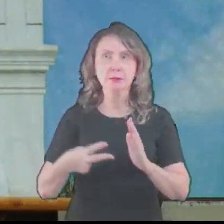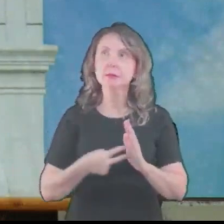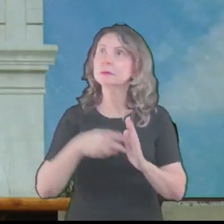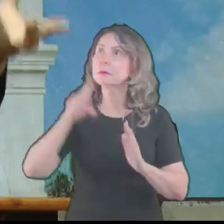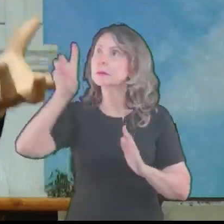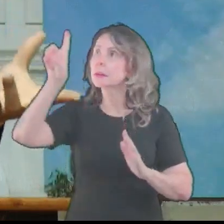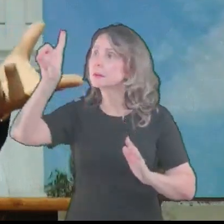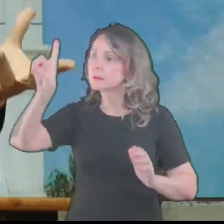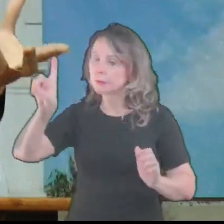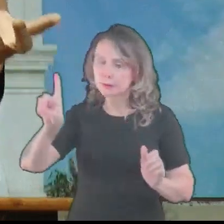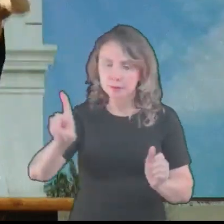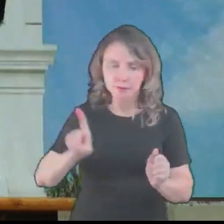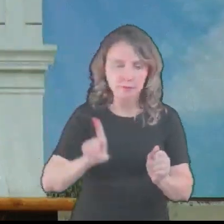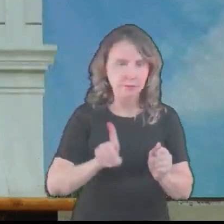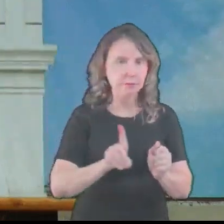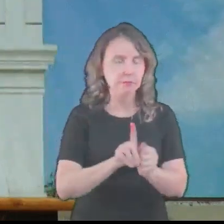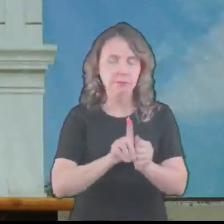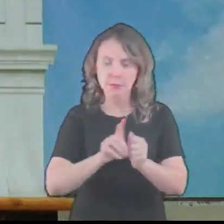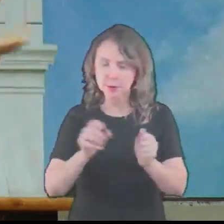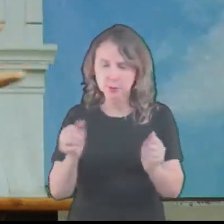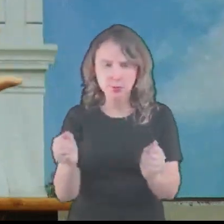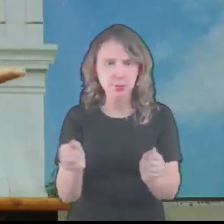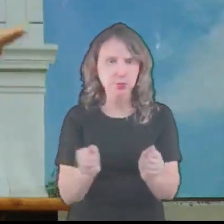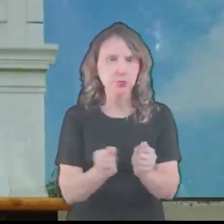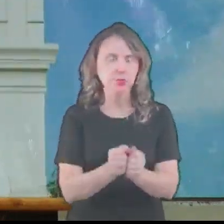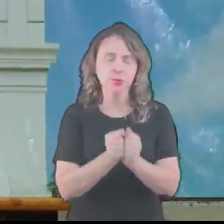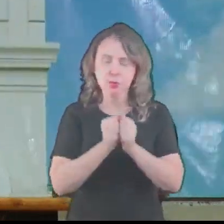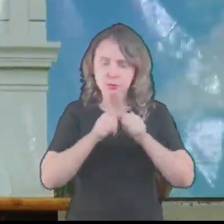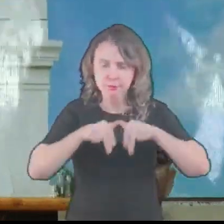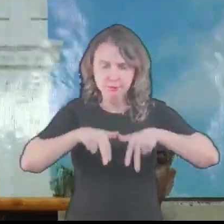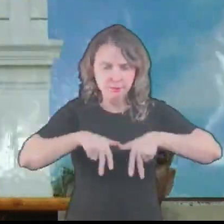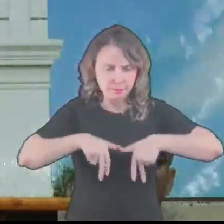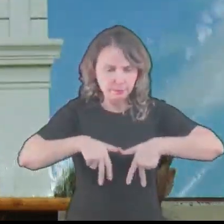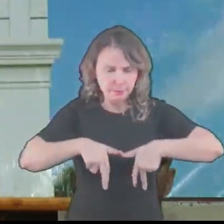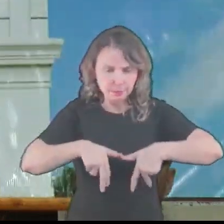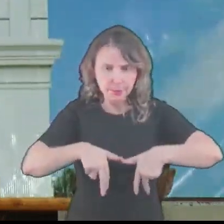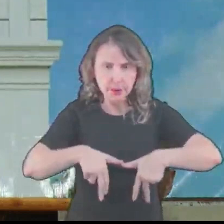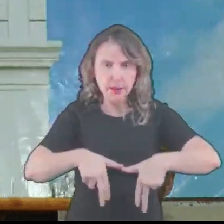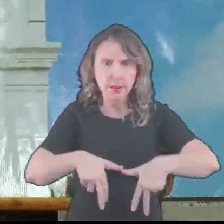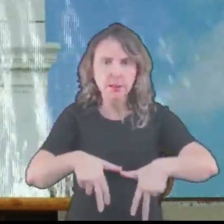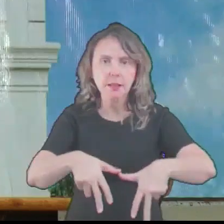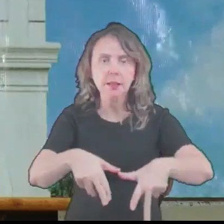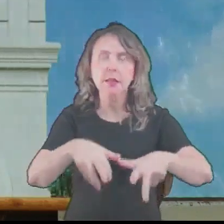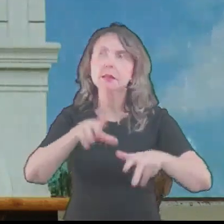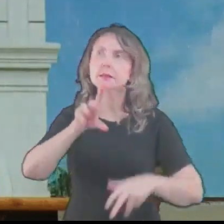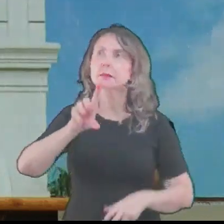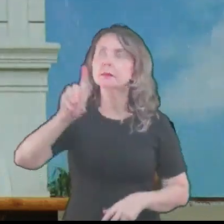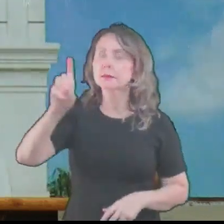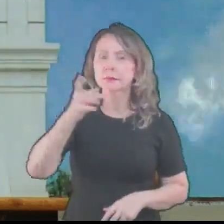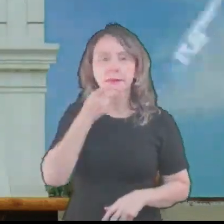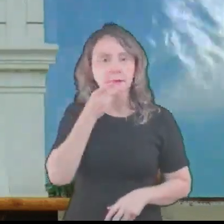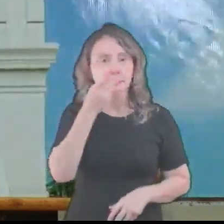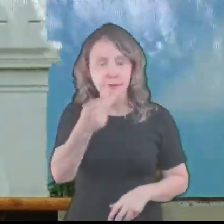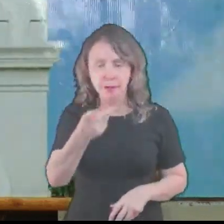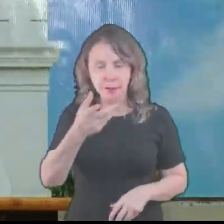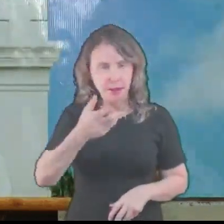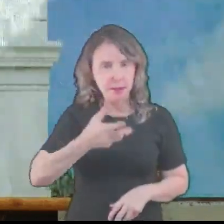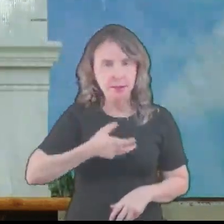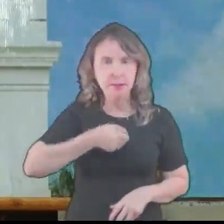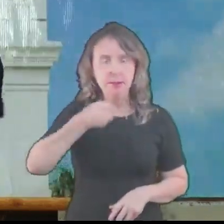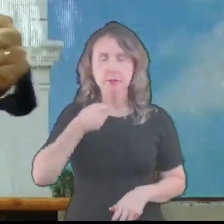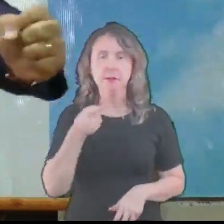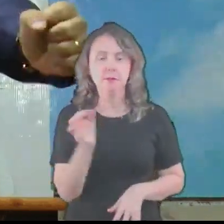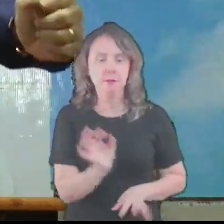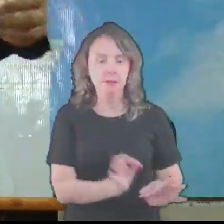Deus conosco, o Deus que caminha, o Deus que fala, o Deus que salva, o Deus que